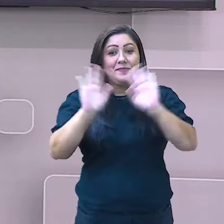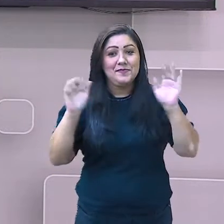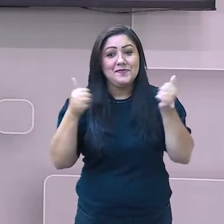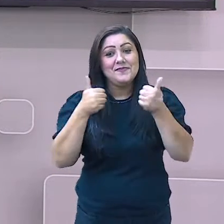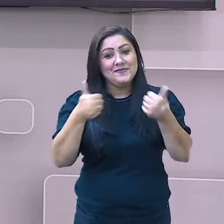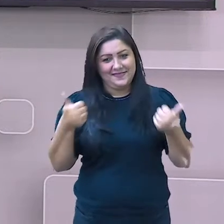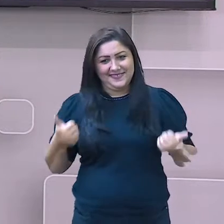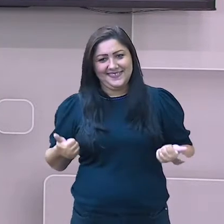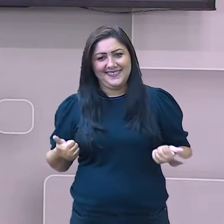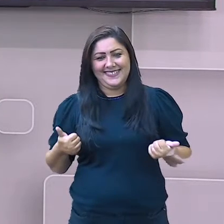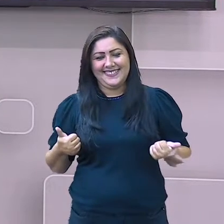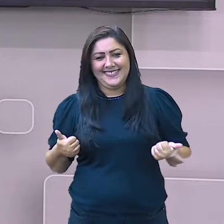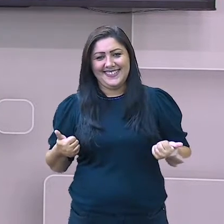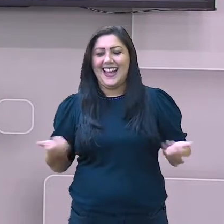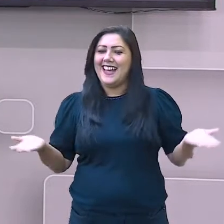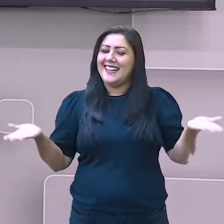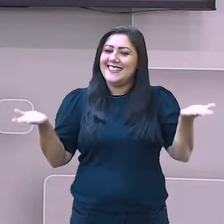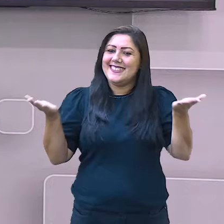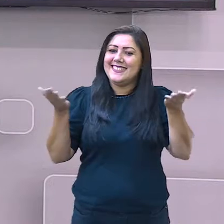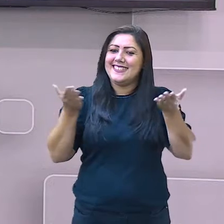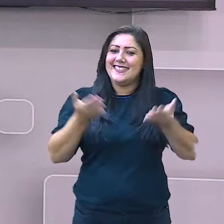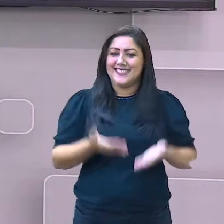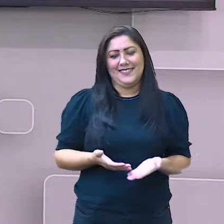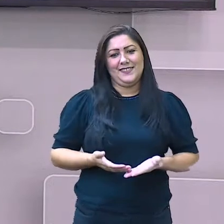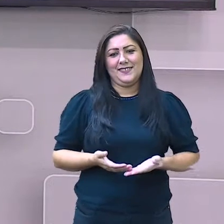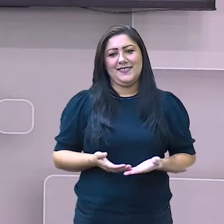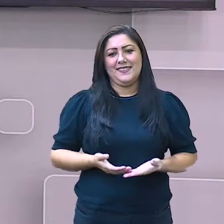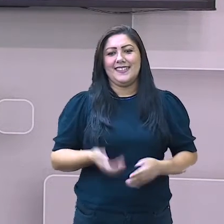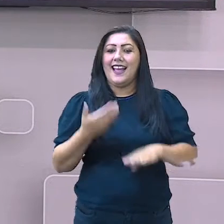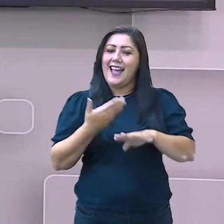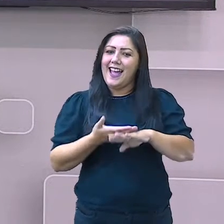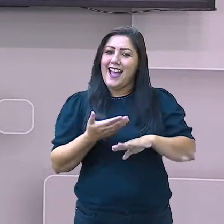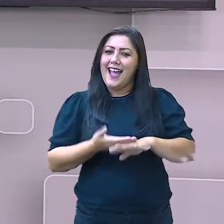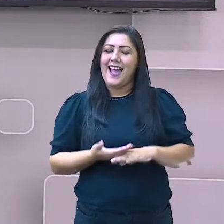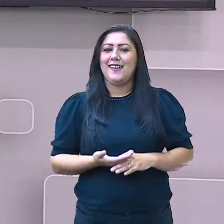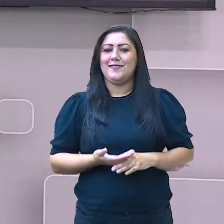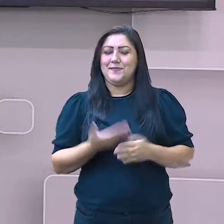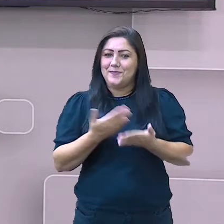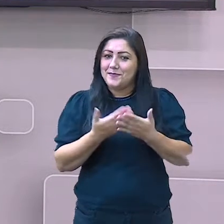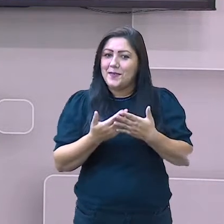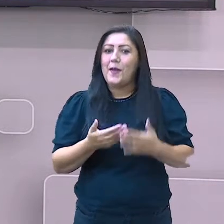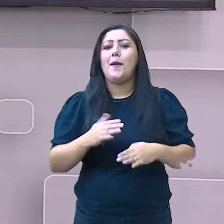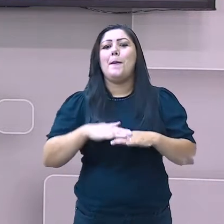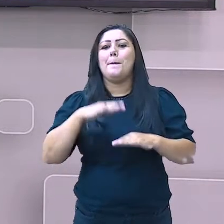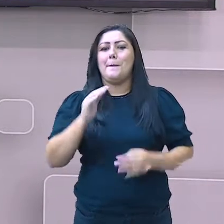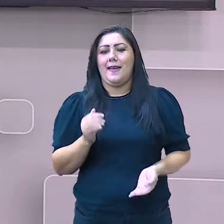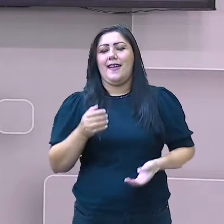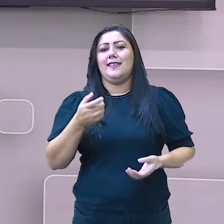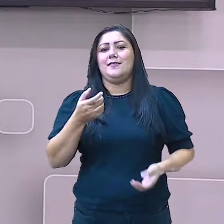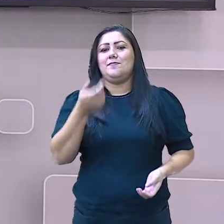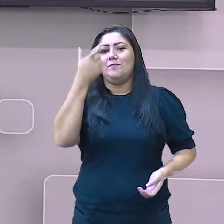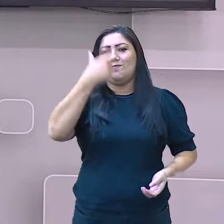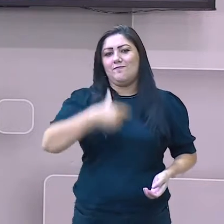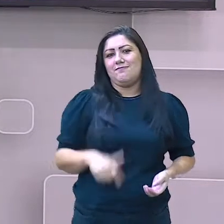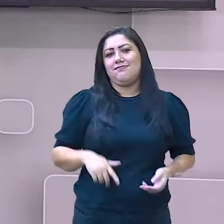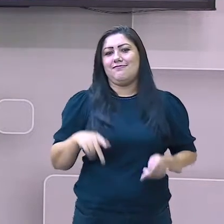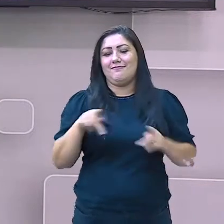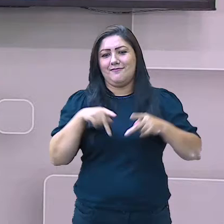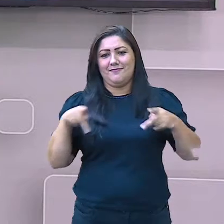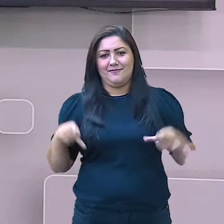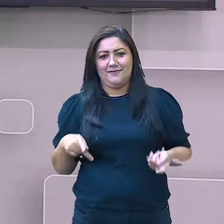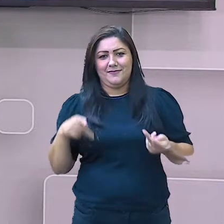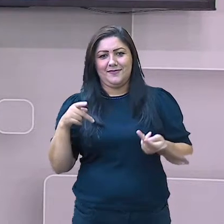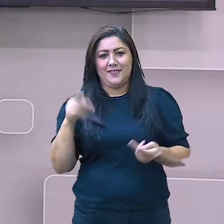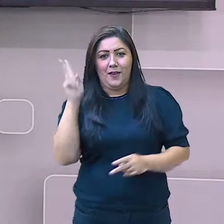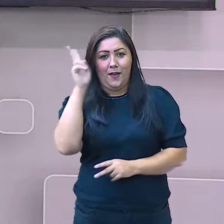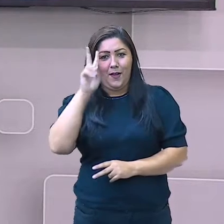Olá, estudantes! Bem-vindos a mais uma aula. Sou Jorge de Wellington, seu professor de História.